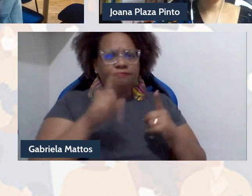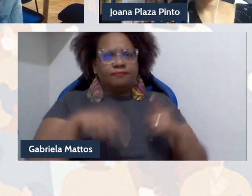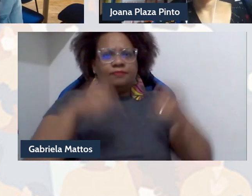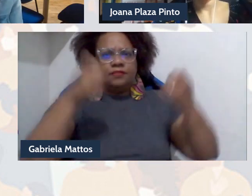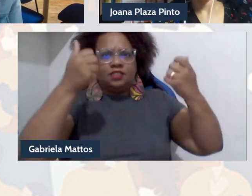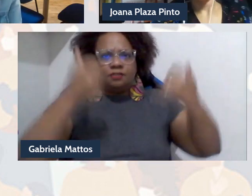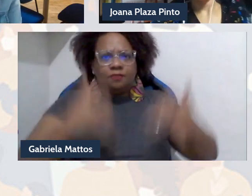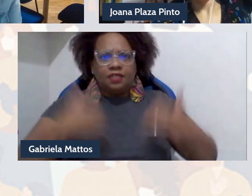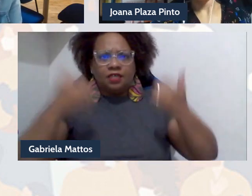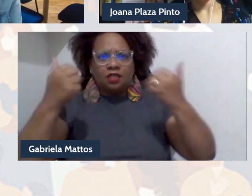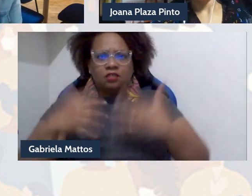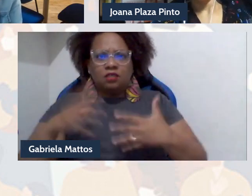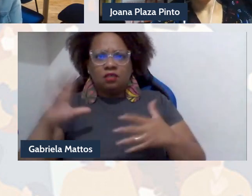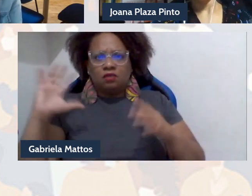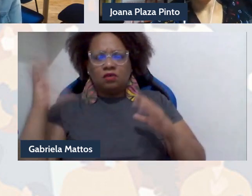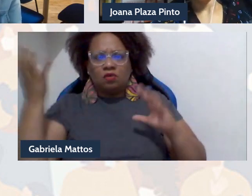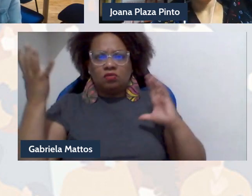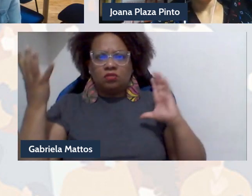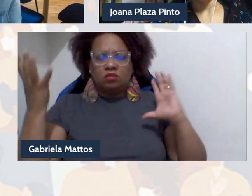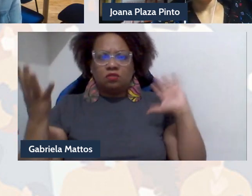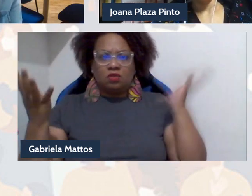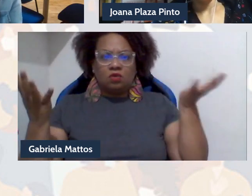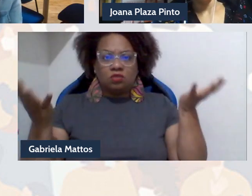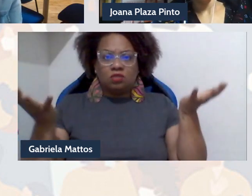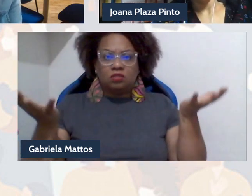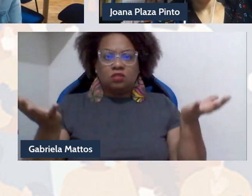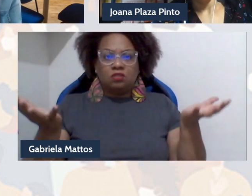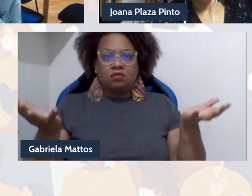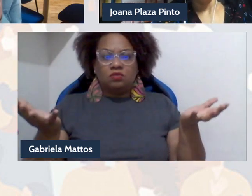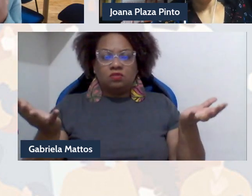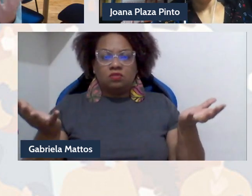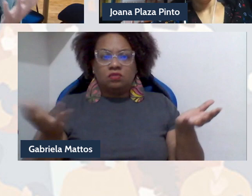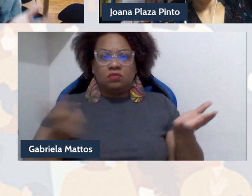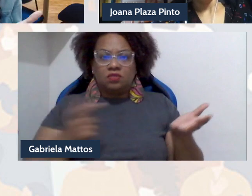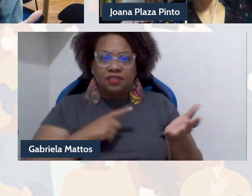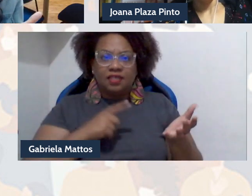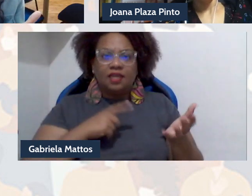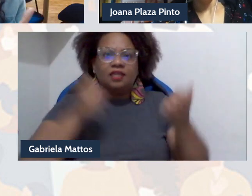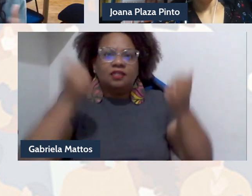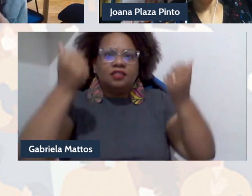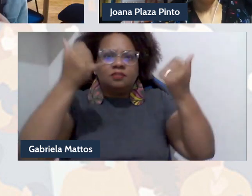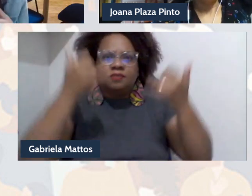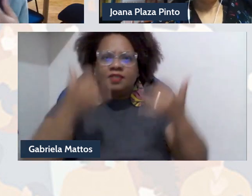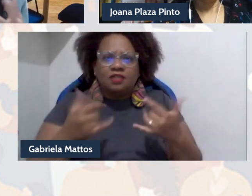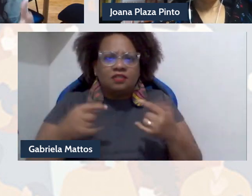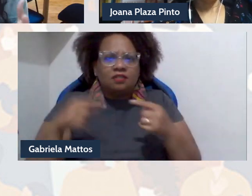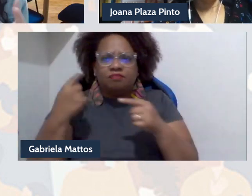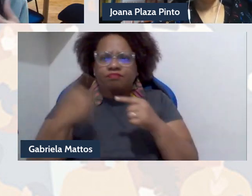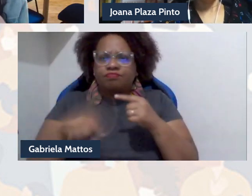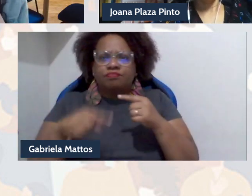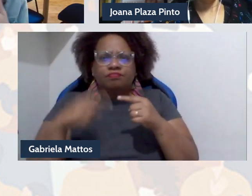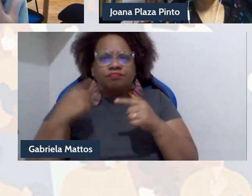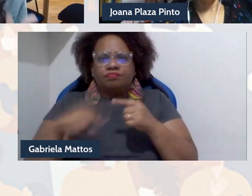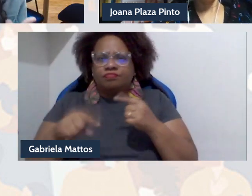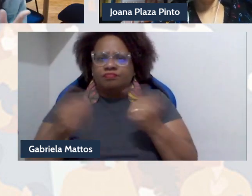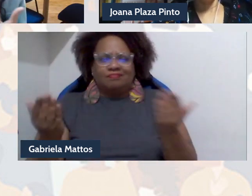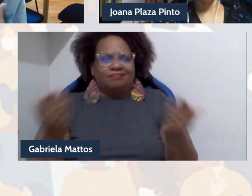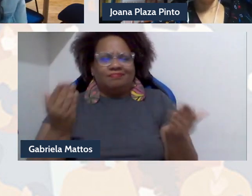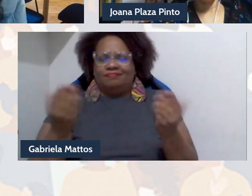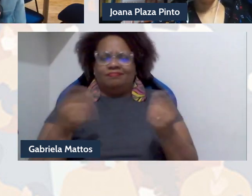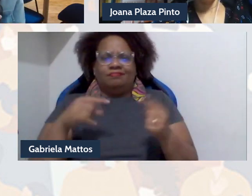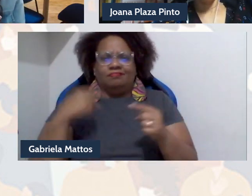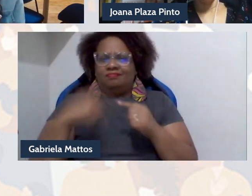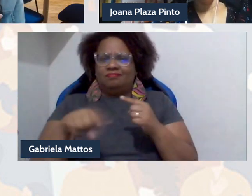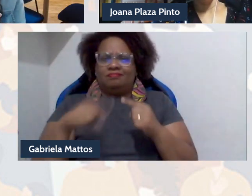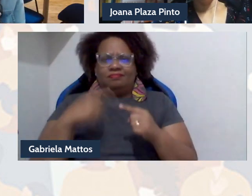esses fenômenos, né, a gente chega, às vezes, a explicações que são impertinentes, que são incompatíveis com as nossas visões